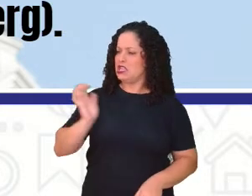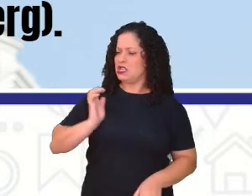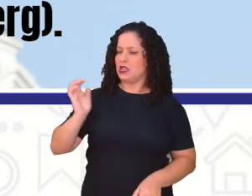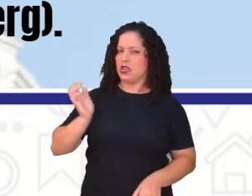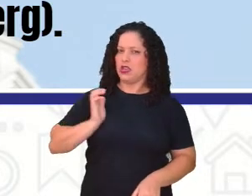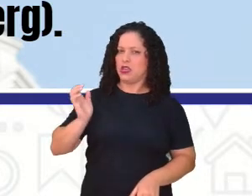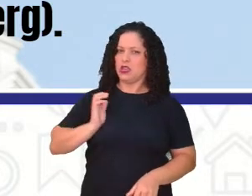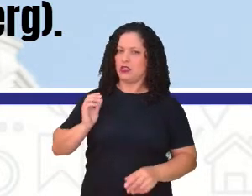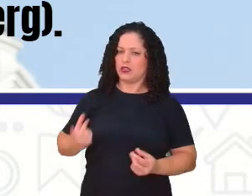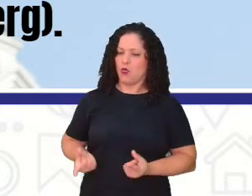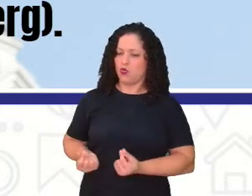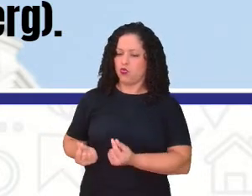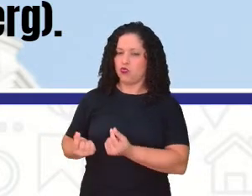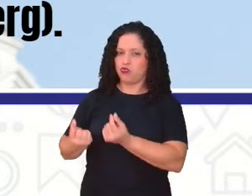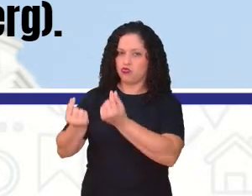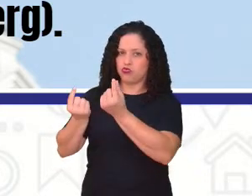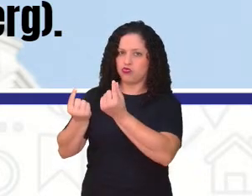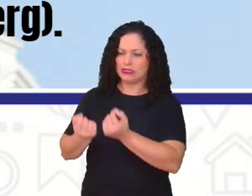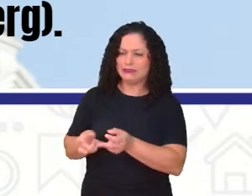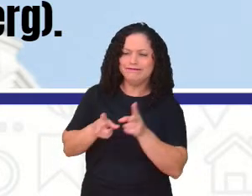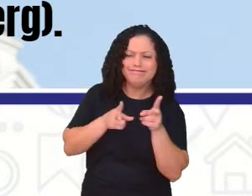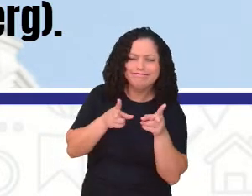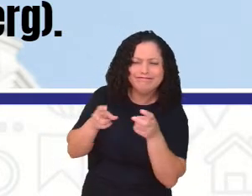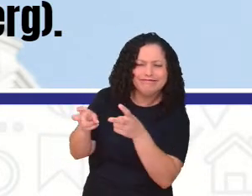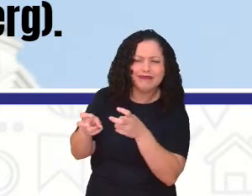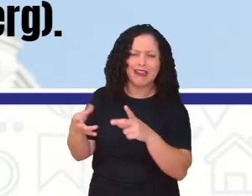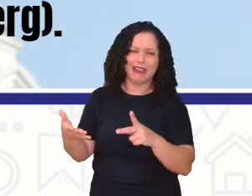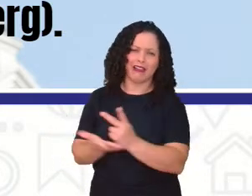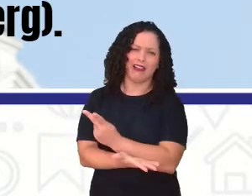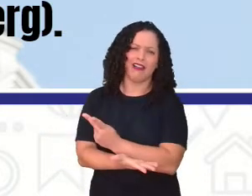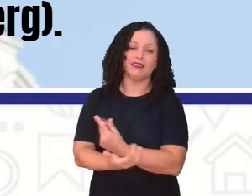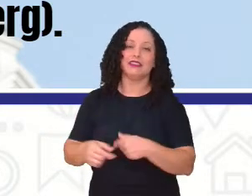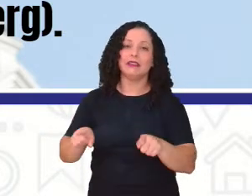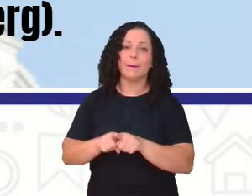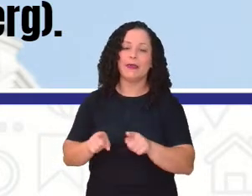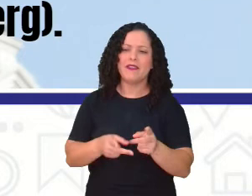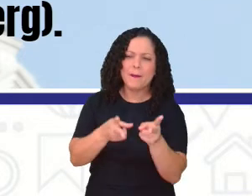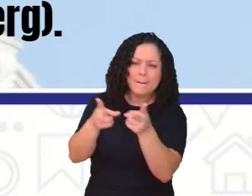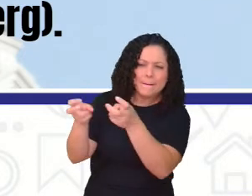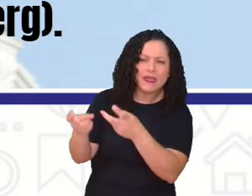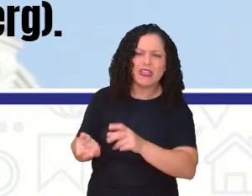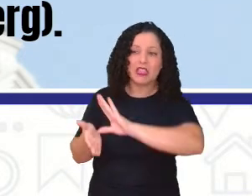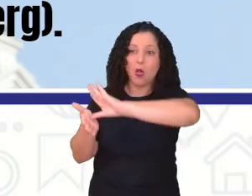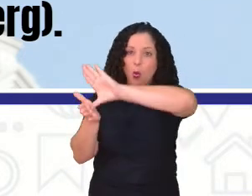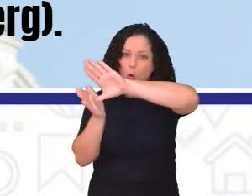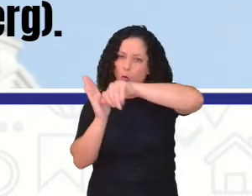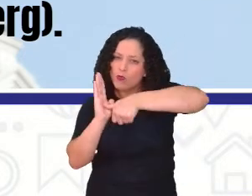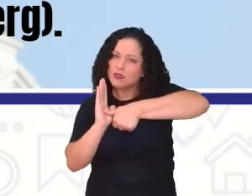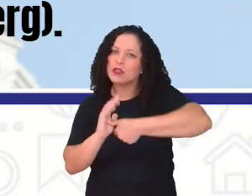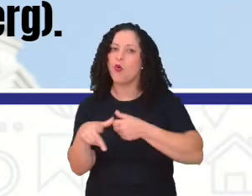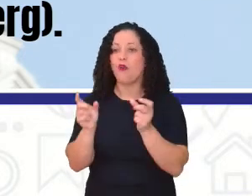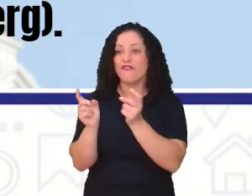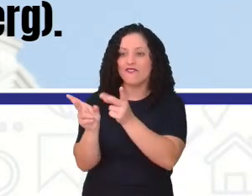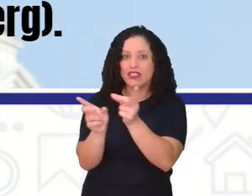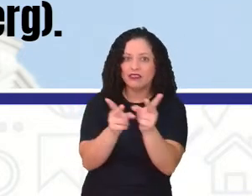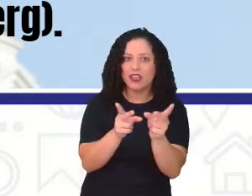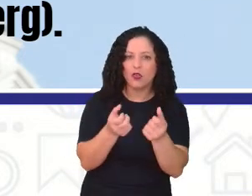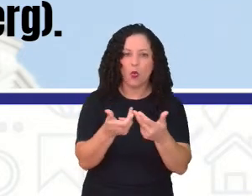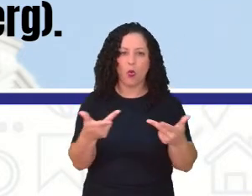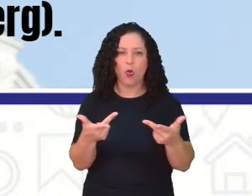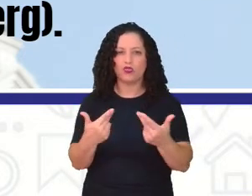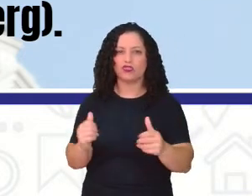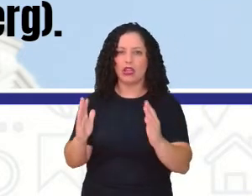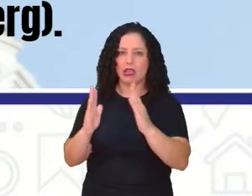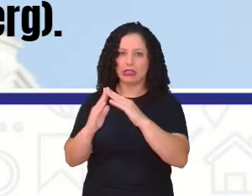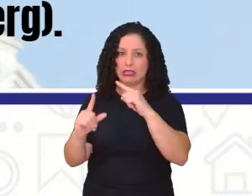mais na frente ele começa a criticar também essa questão da corrupção, né, a venda de cargos, né, da igreja, a